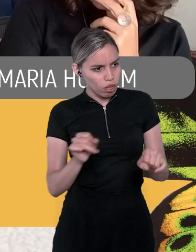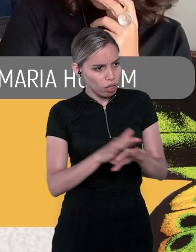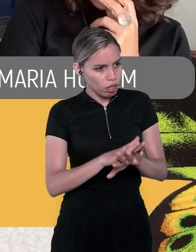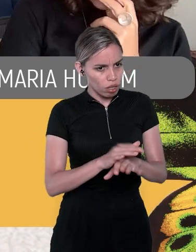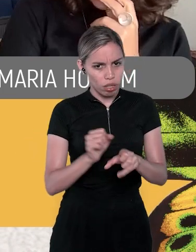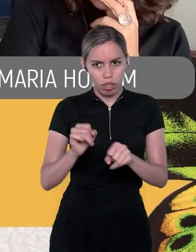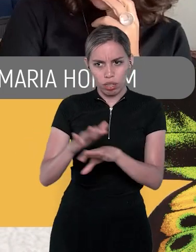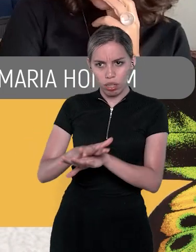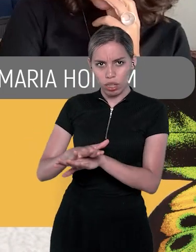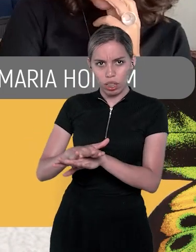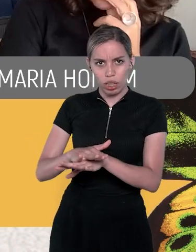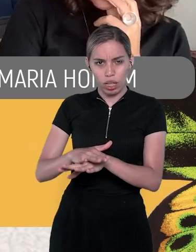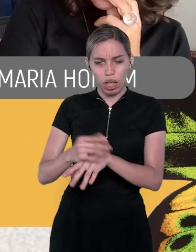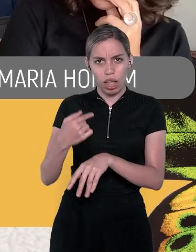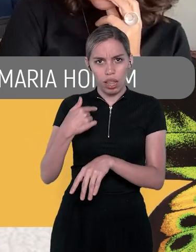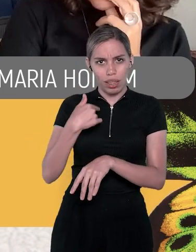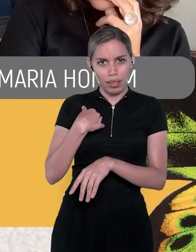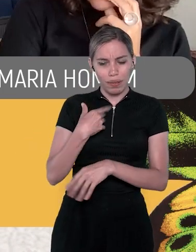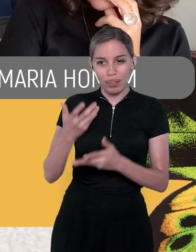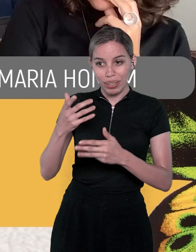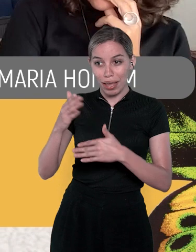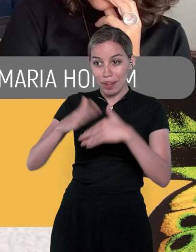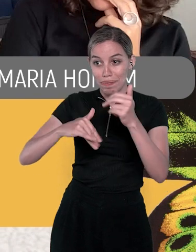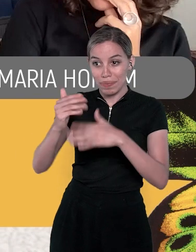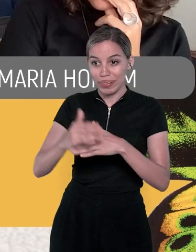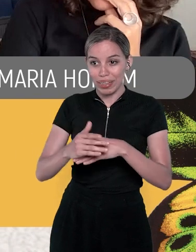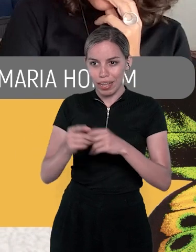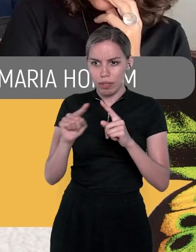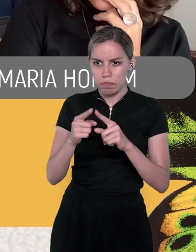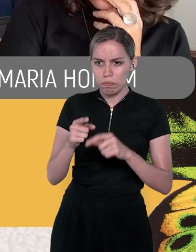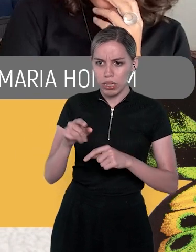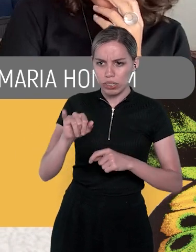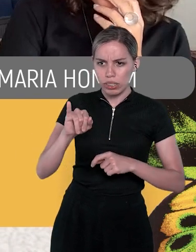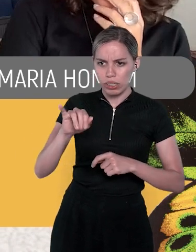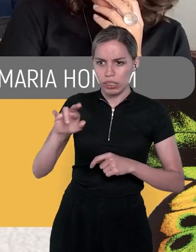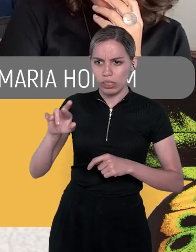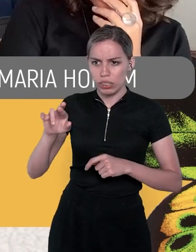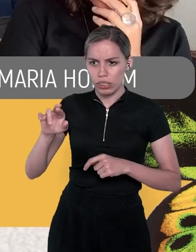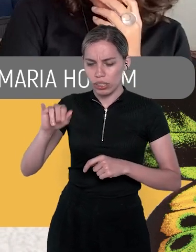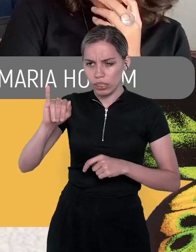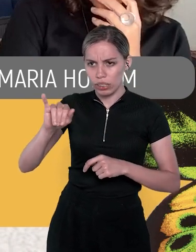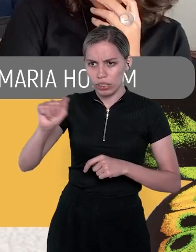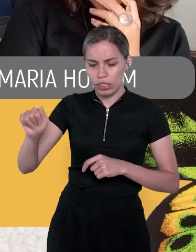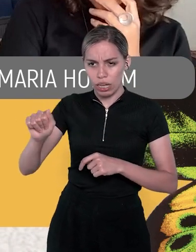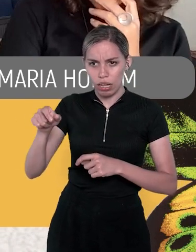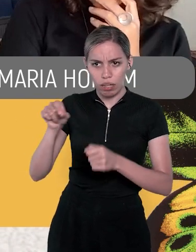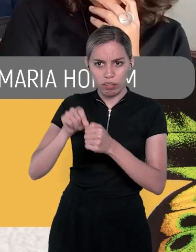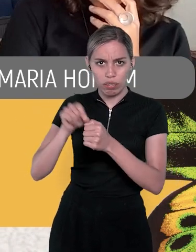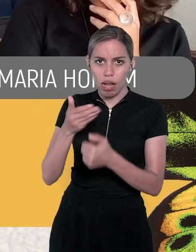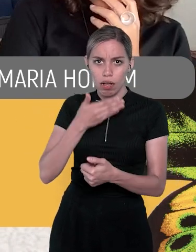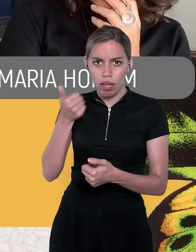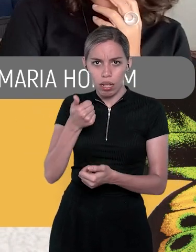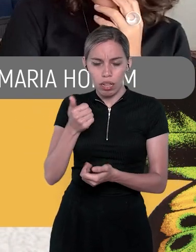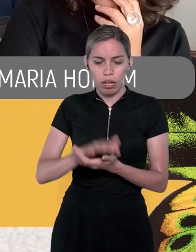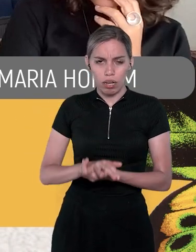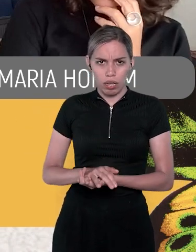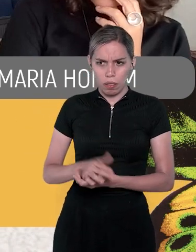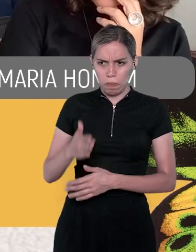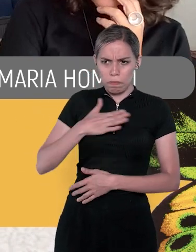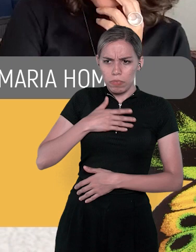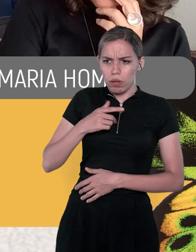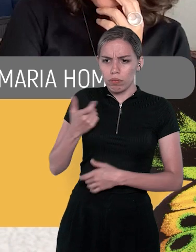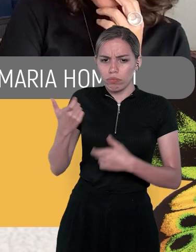poder fazer não sei o que, a inteligência artificial faz melhor do que eu. Qual vai ser o meu lugar nesse mundo?